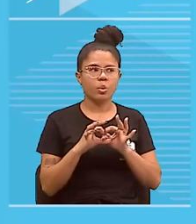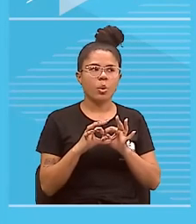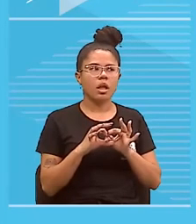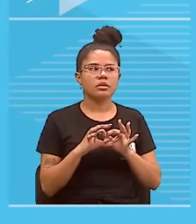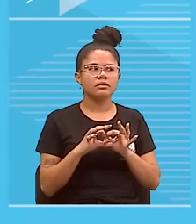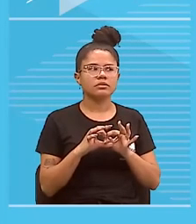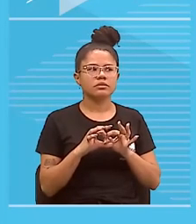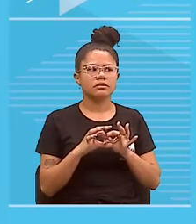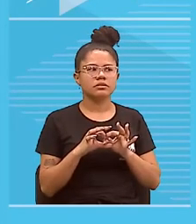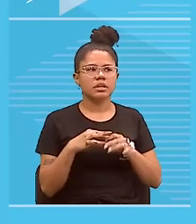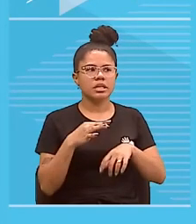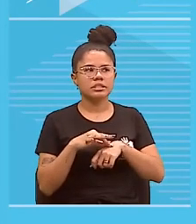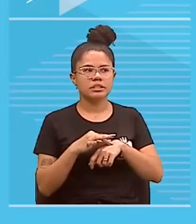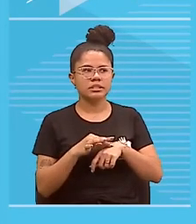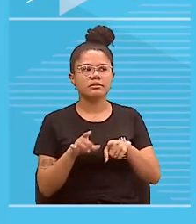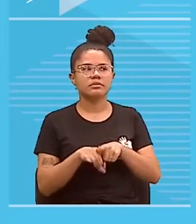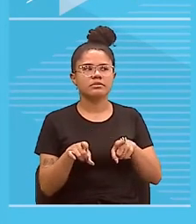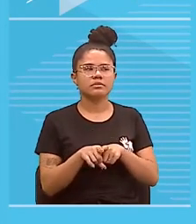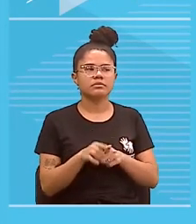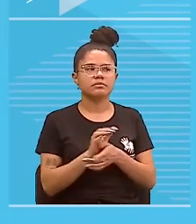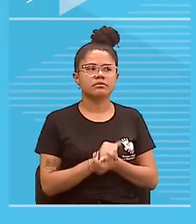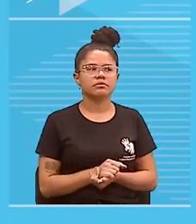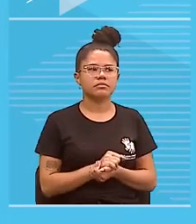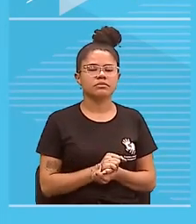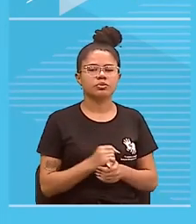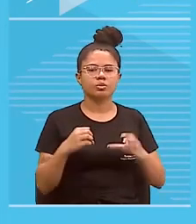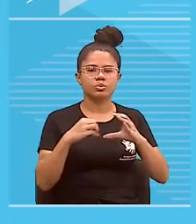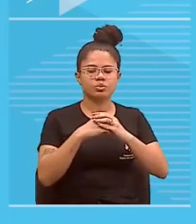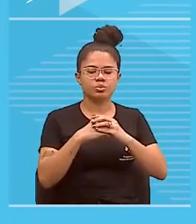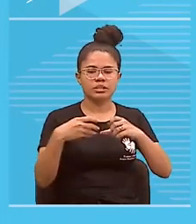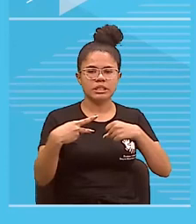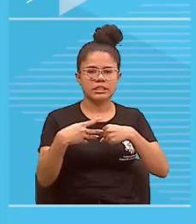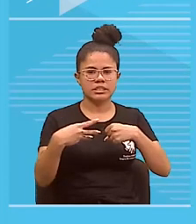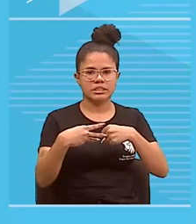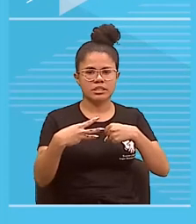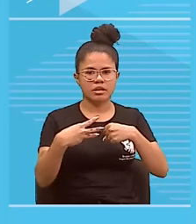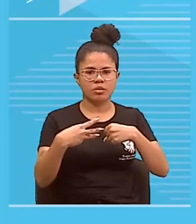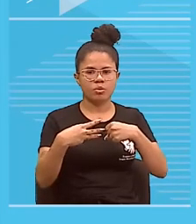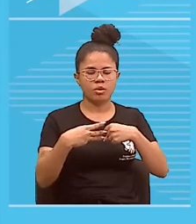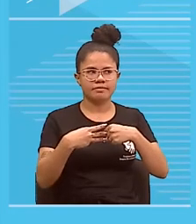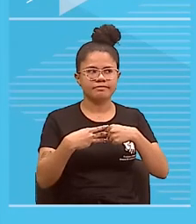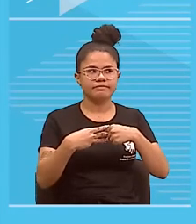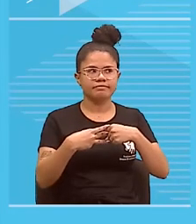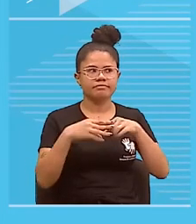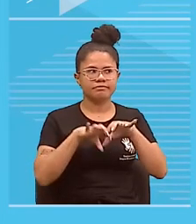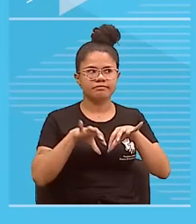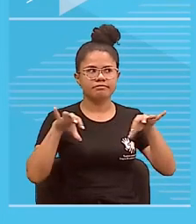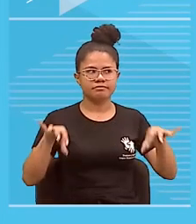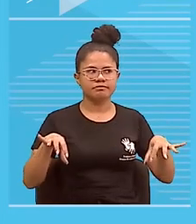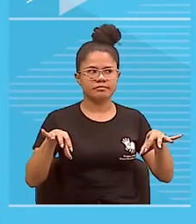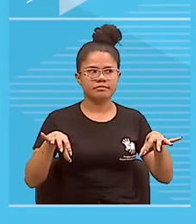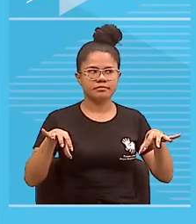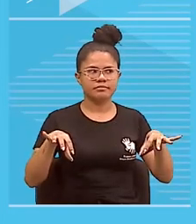e existem Principalmente nos núcleos das células vivas são divididos em dois grupos